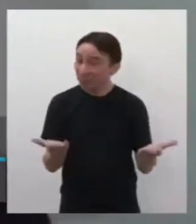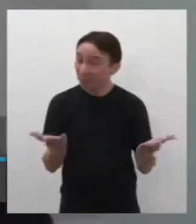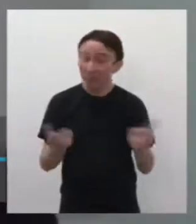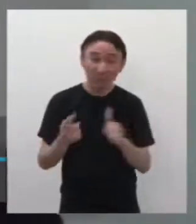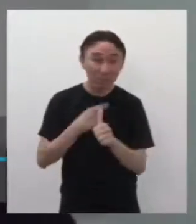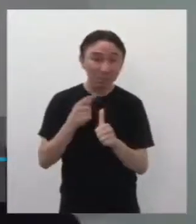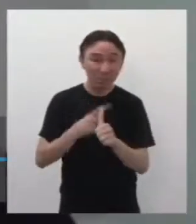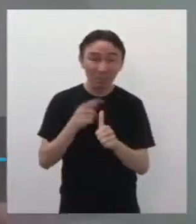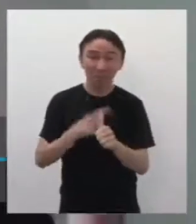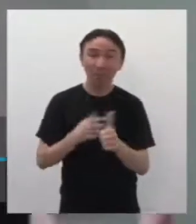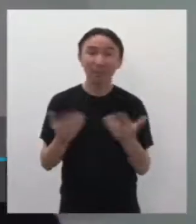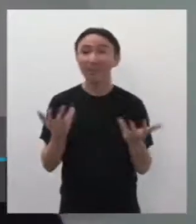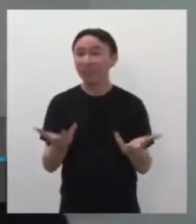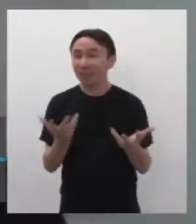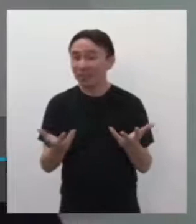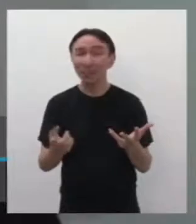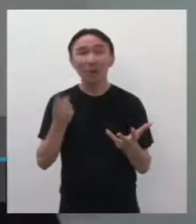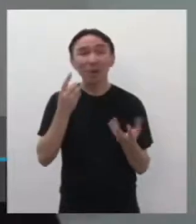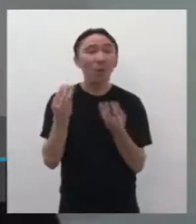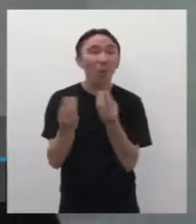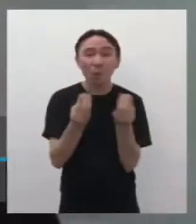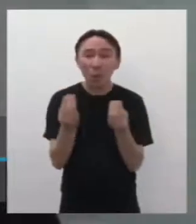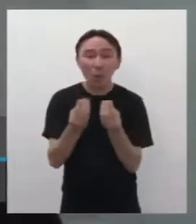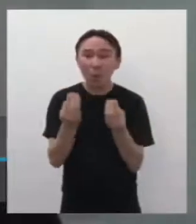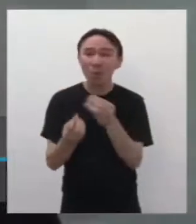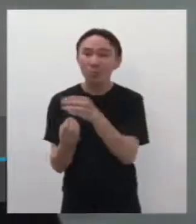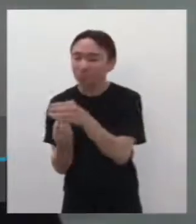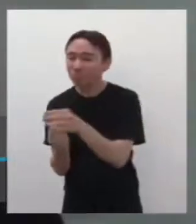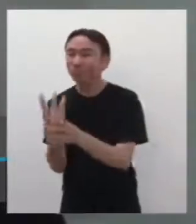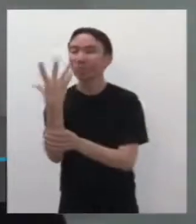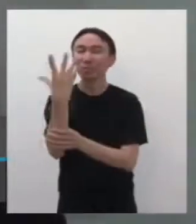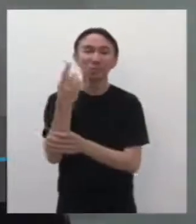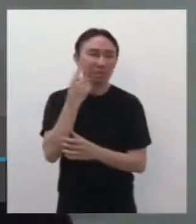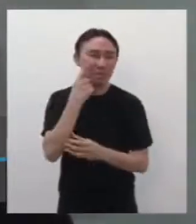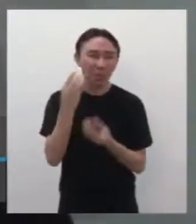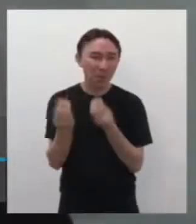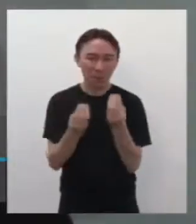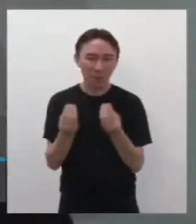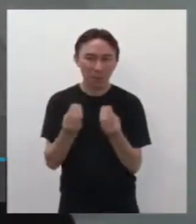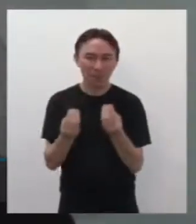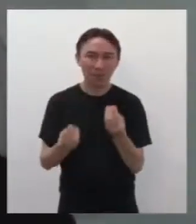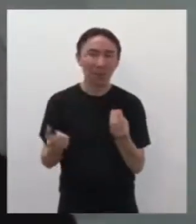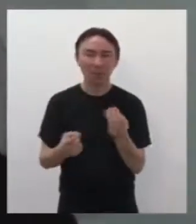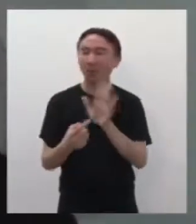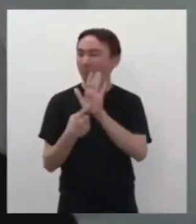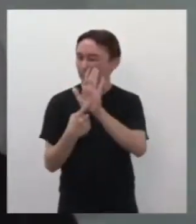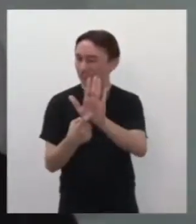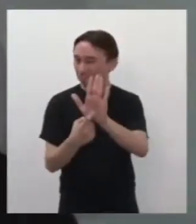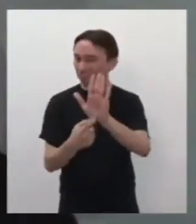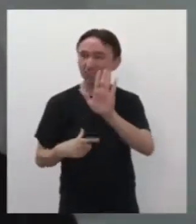um pouquinho como o Descomplica nasceu, né? Eu vou compartilhar aqui minha tela com vocês.